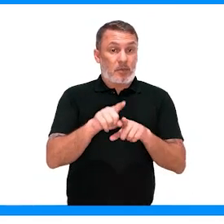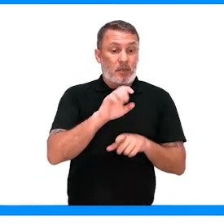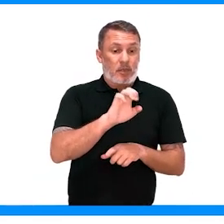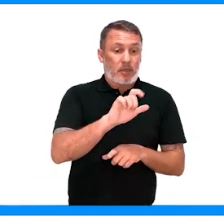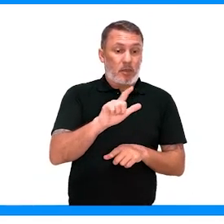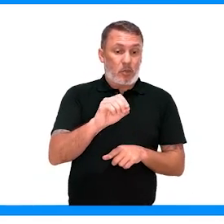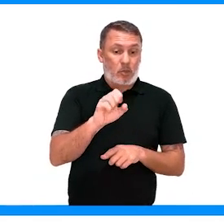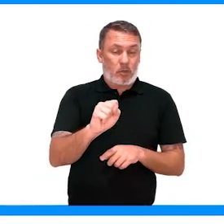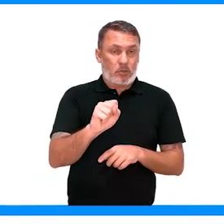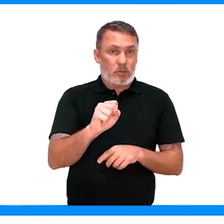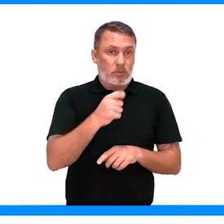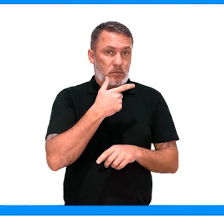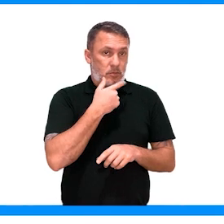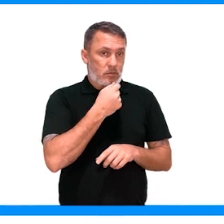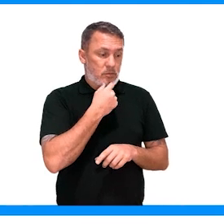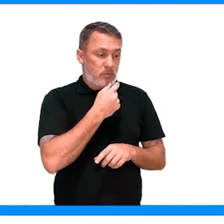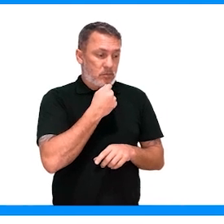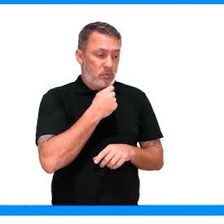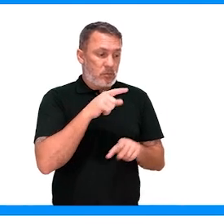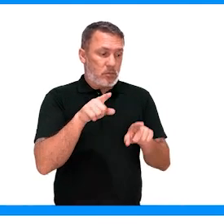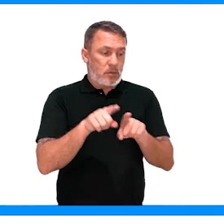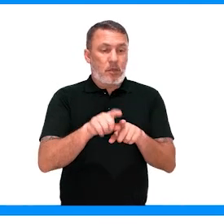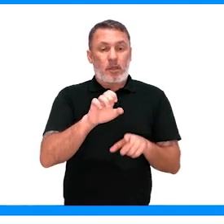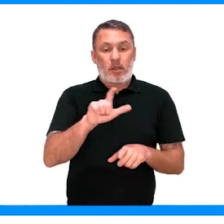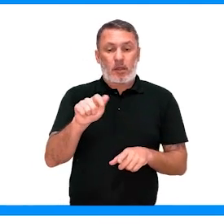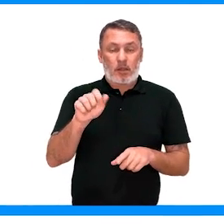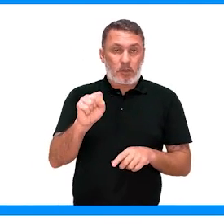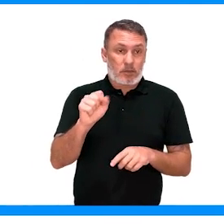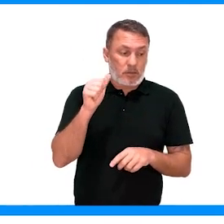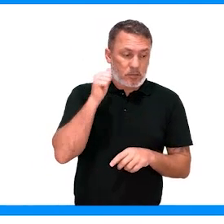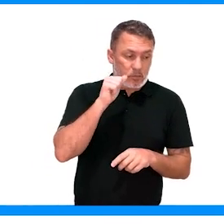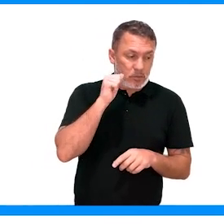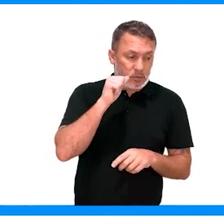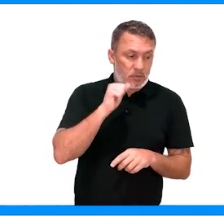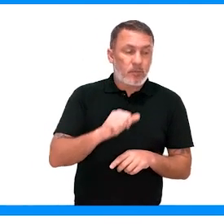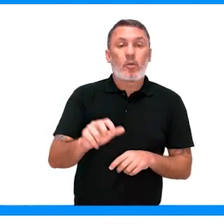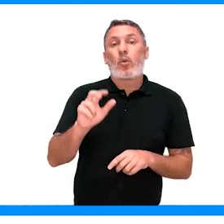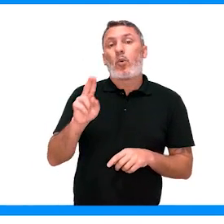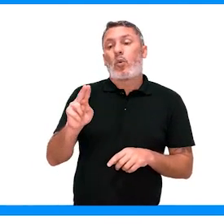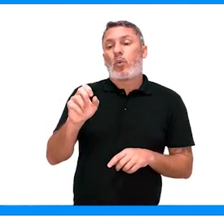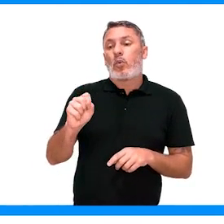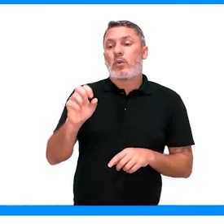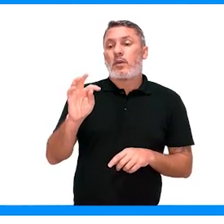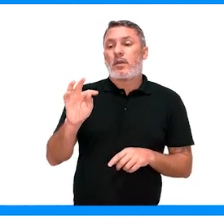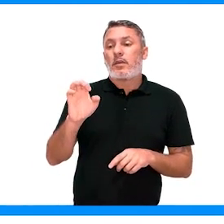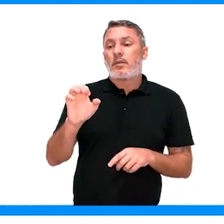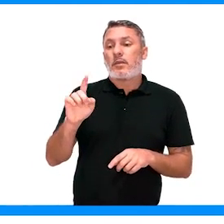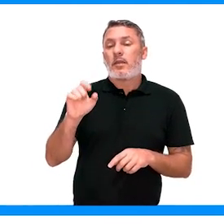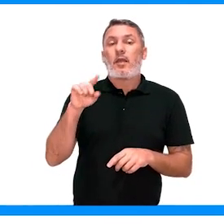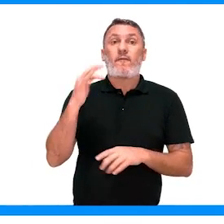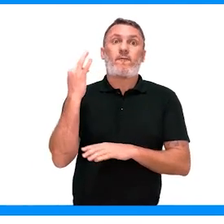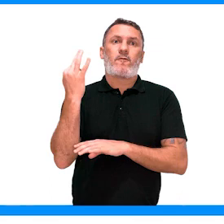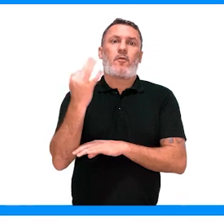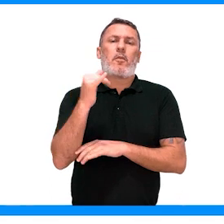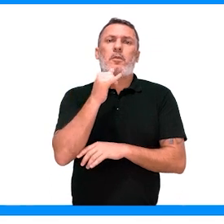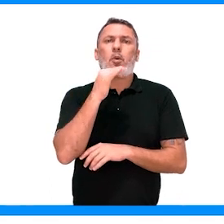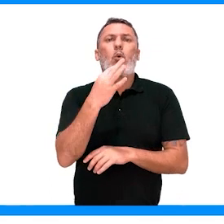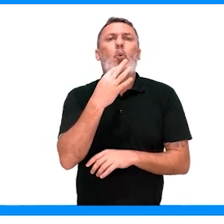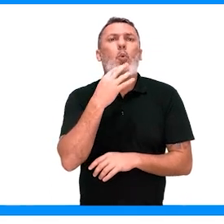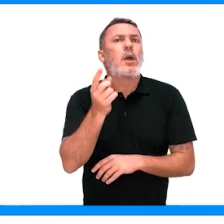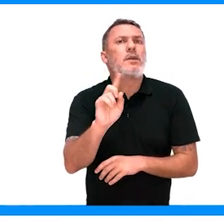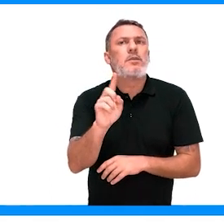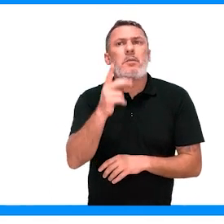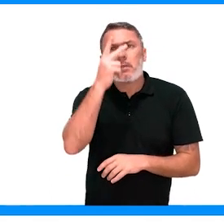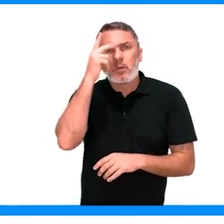ele, masculino, ella, feminino, e usted, que é a linguagem formal, quando a gente vai falar com uma pessoa que a gente não